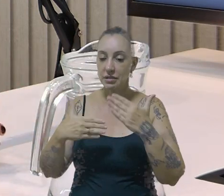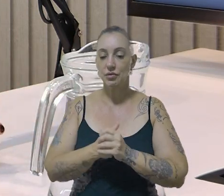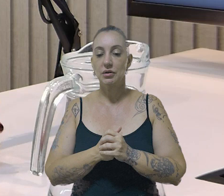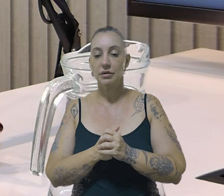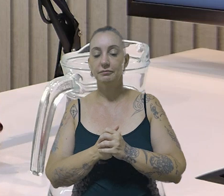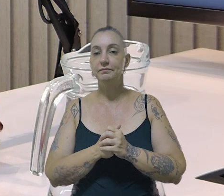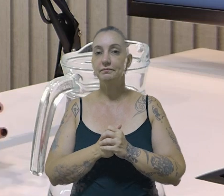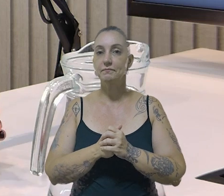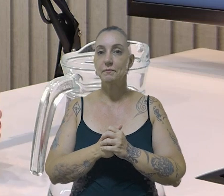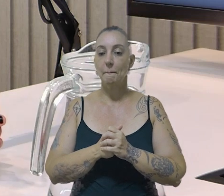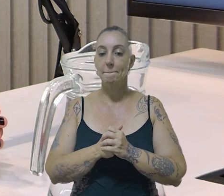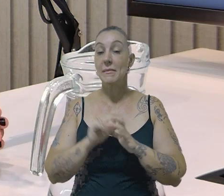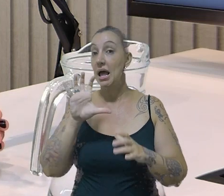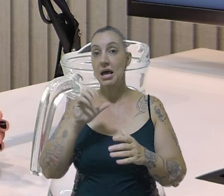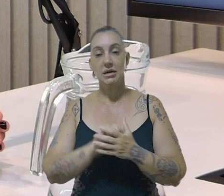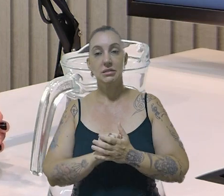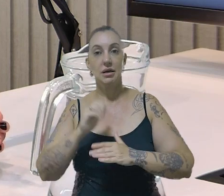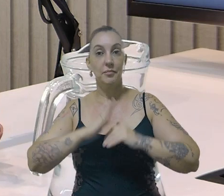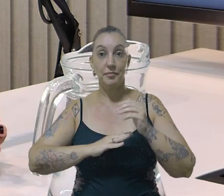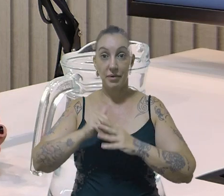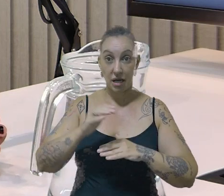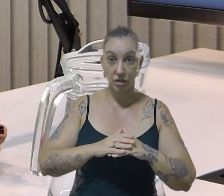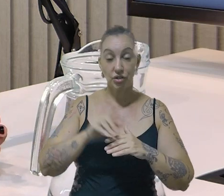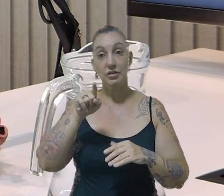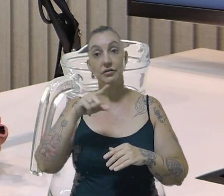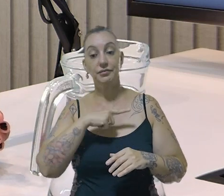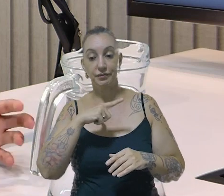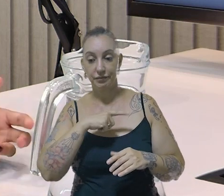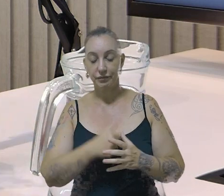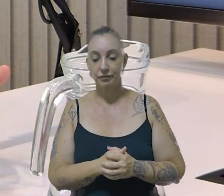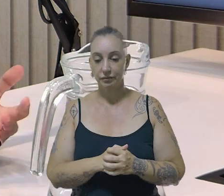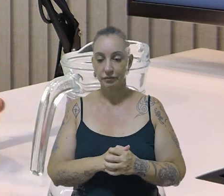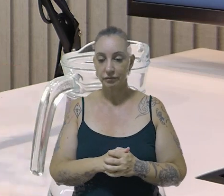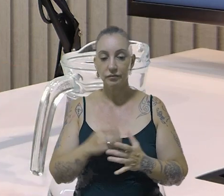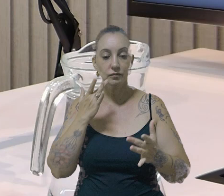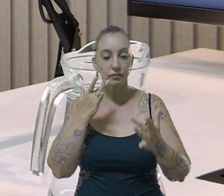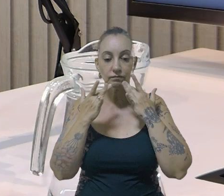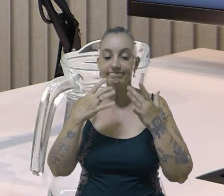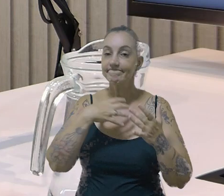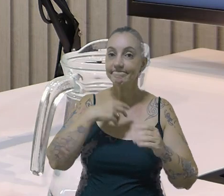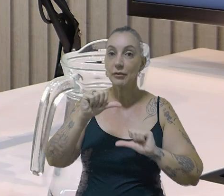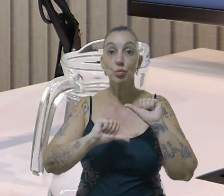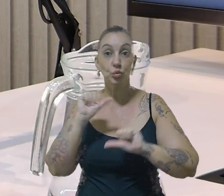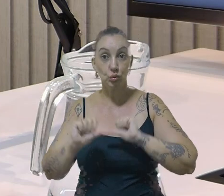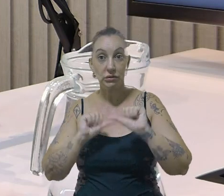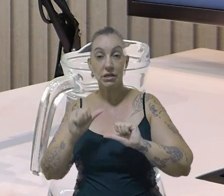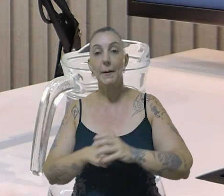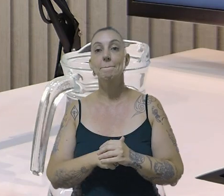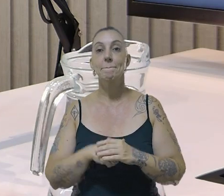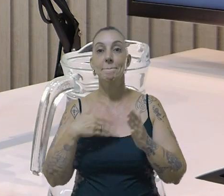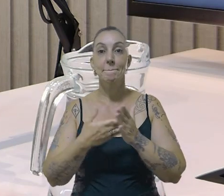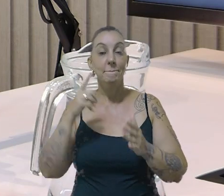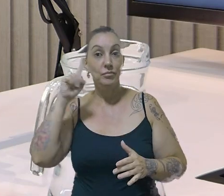eh e é isso assim na prática Você tem o o teatro eu sinto que ele muda muito ainda até o dia da